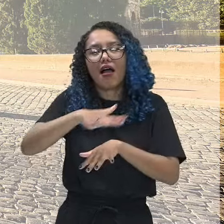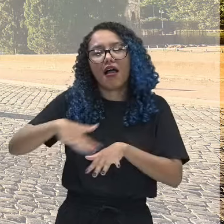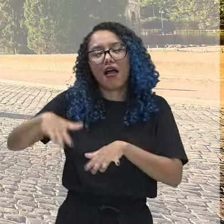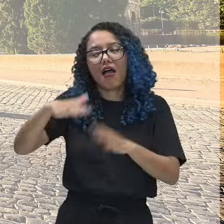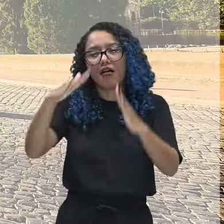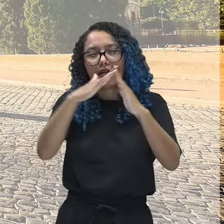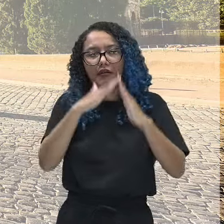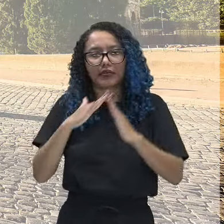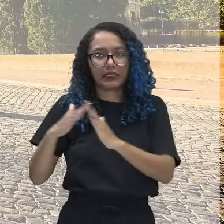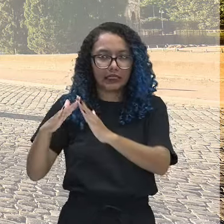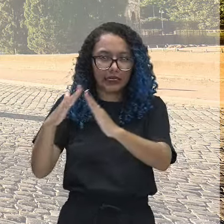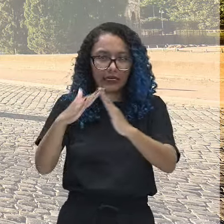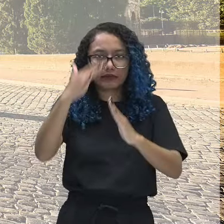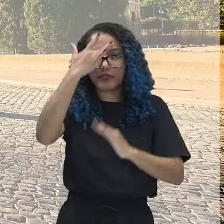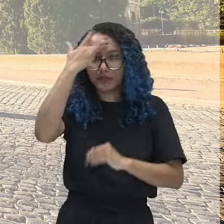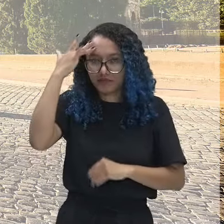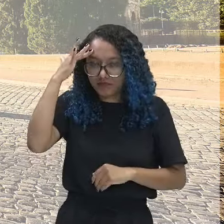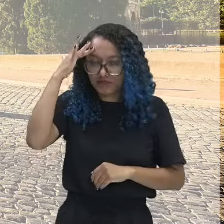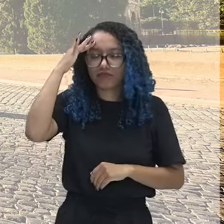de